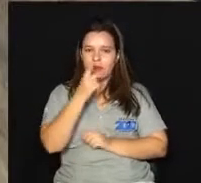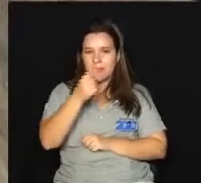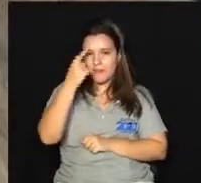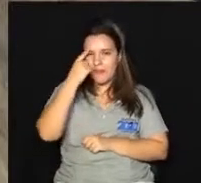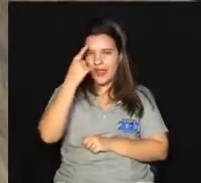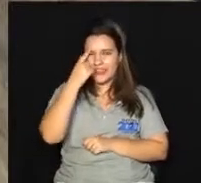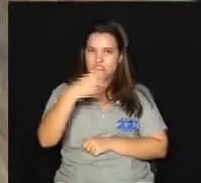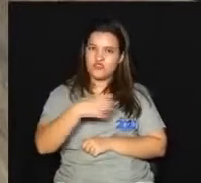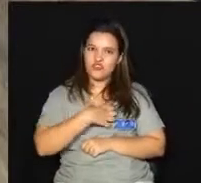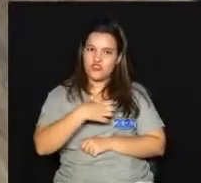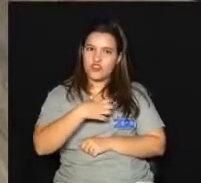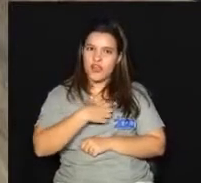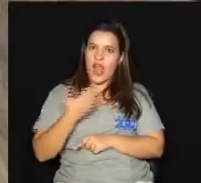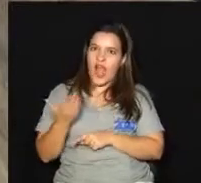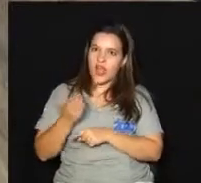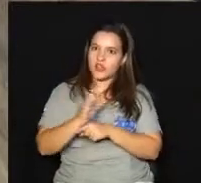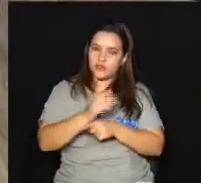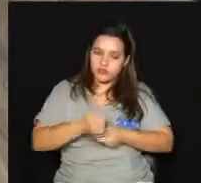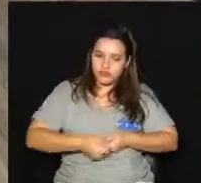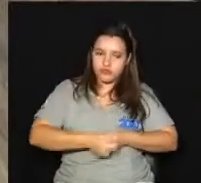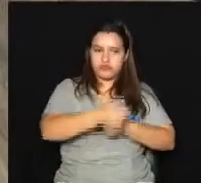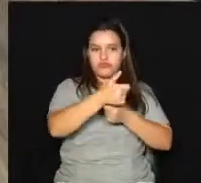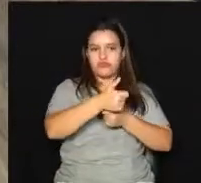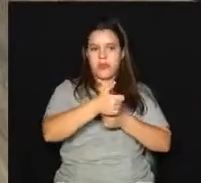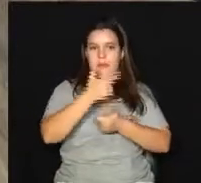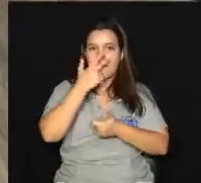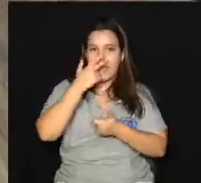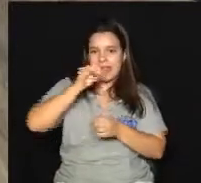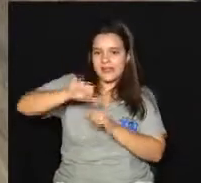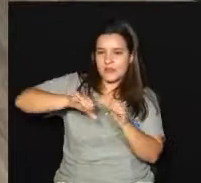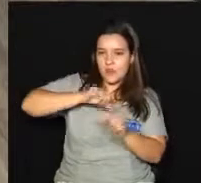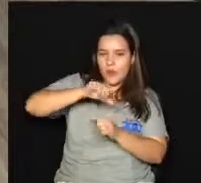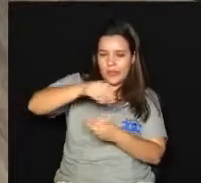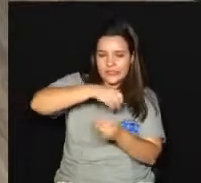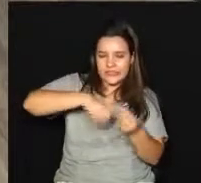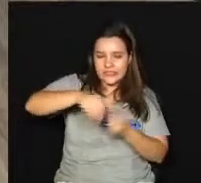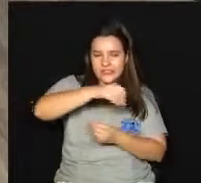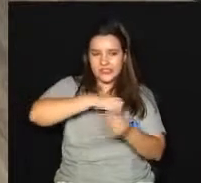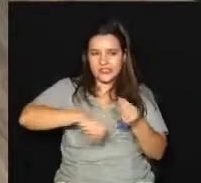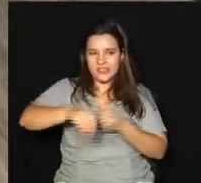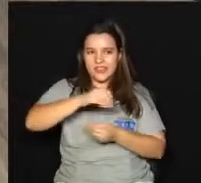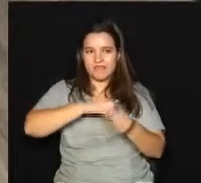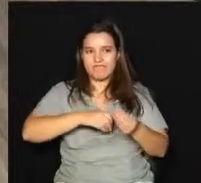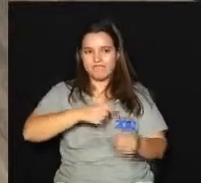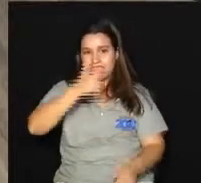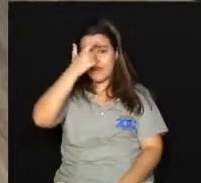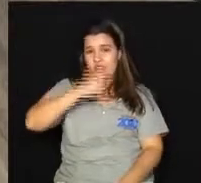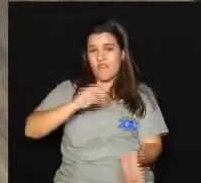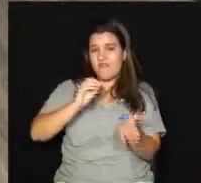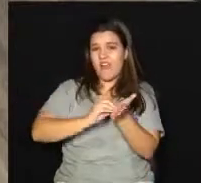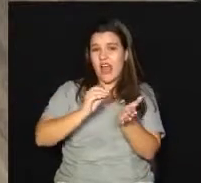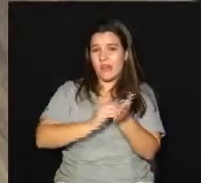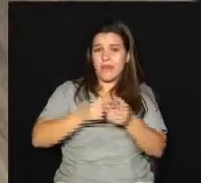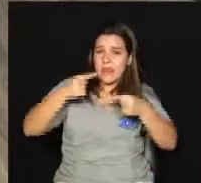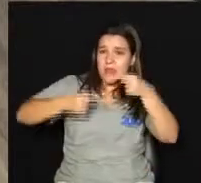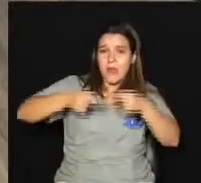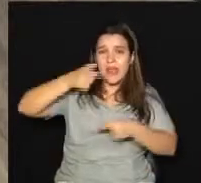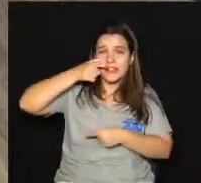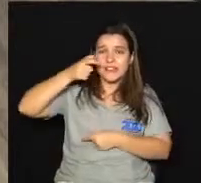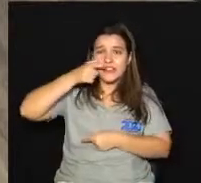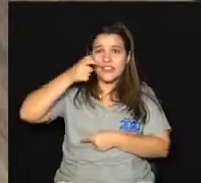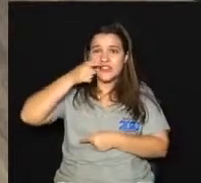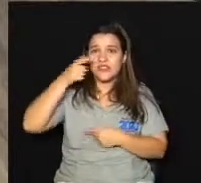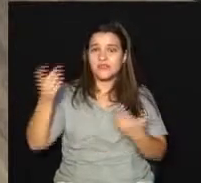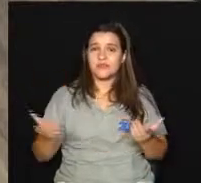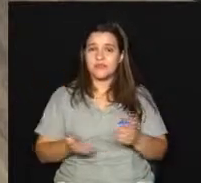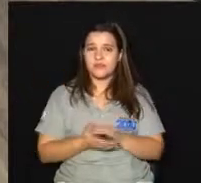forma, beneficiou, mexeu com esse jogo eleitoral? O povo de casa teve alguma parcela no voto